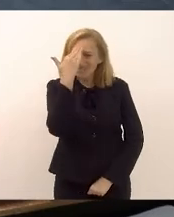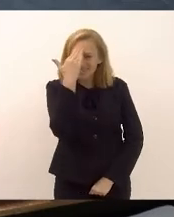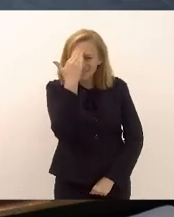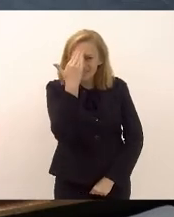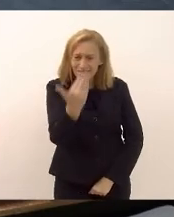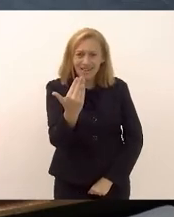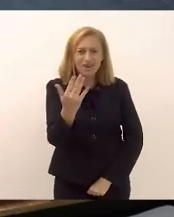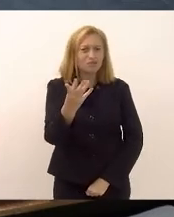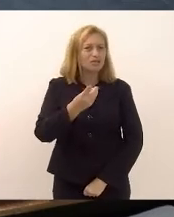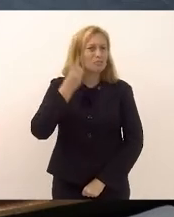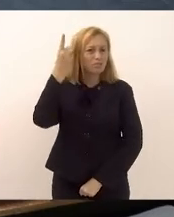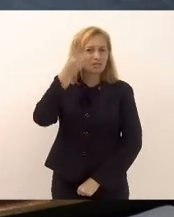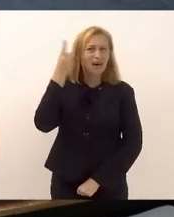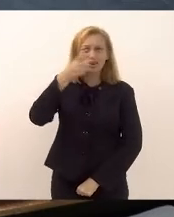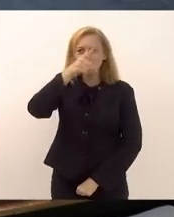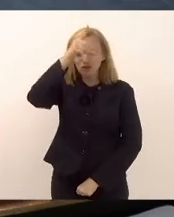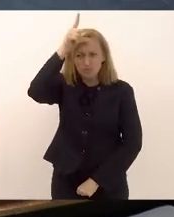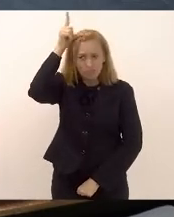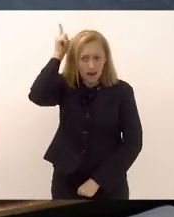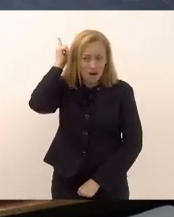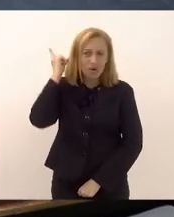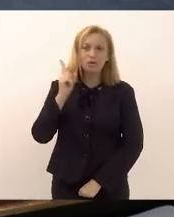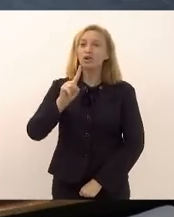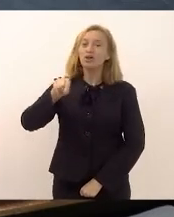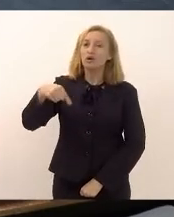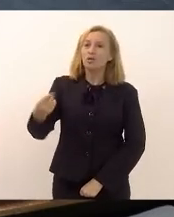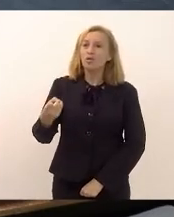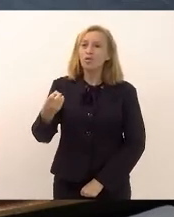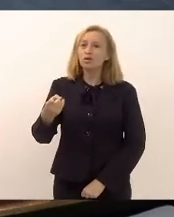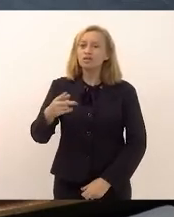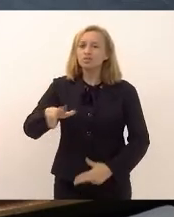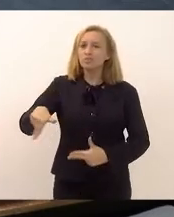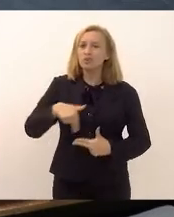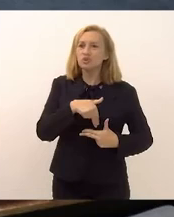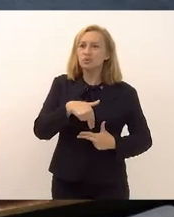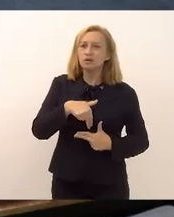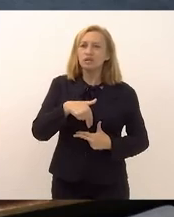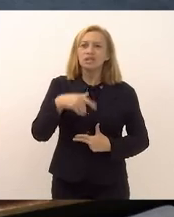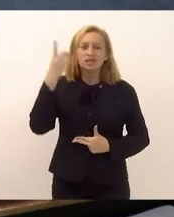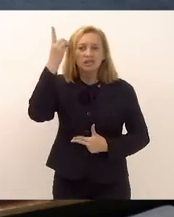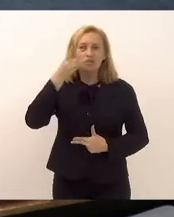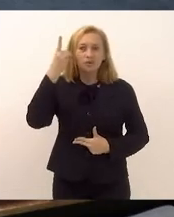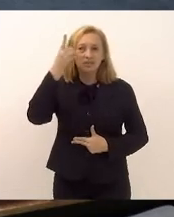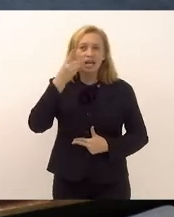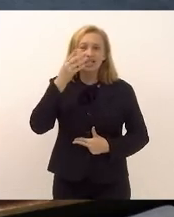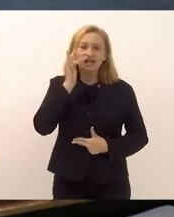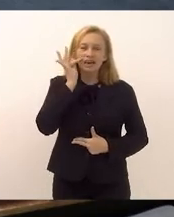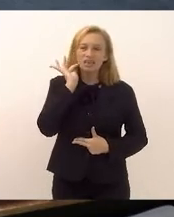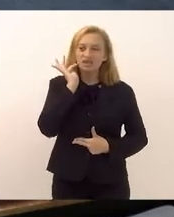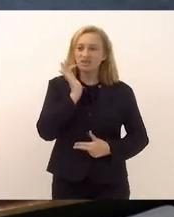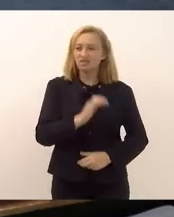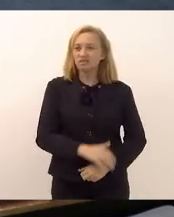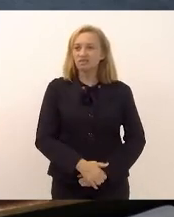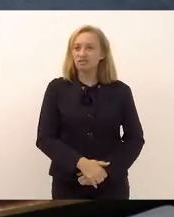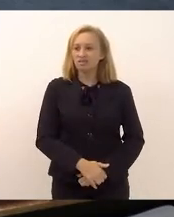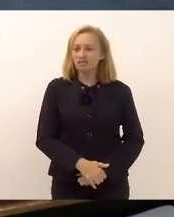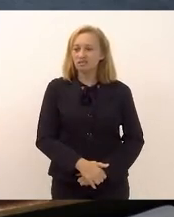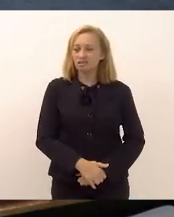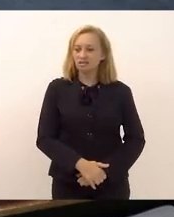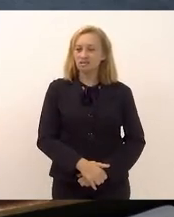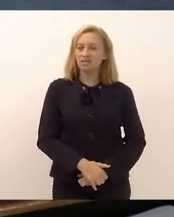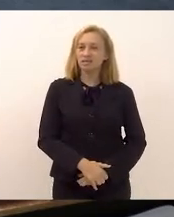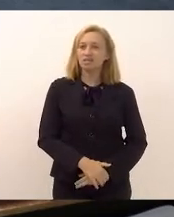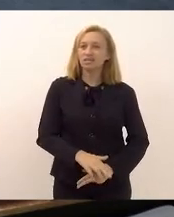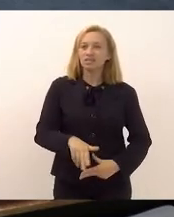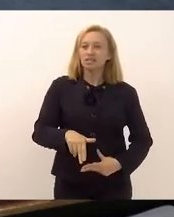Agradecendo ao deputado Gus Paulo. O próximo orador inscrito é o nobre deputado Flávio Serafini. Vossa Excelência